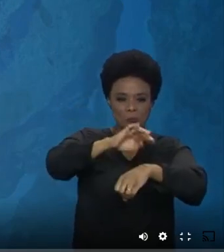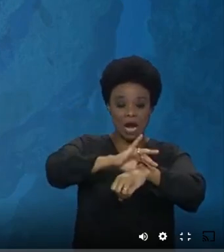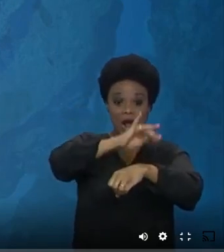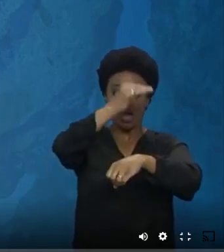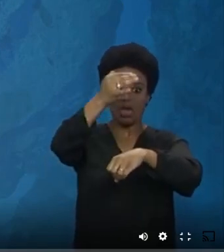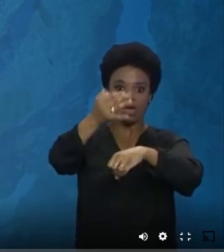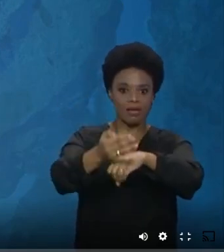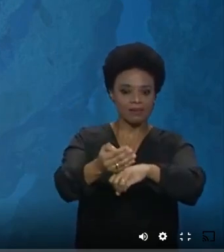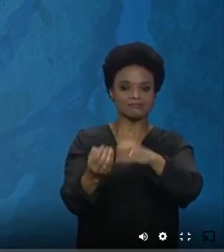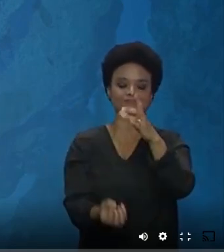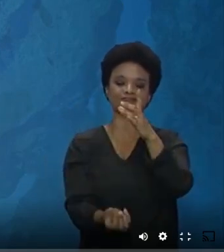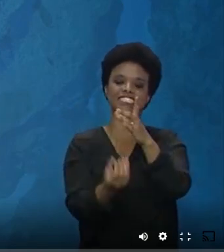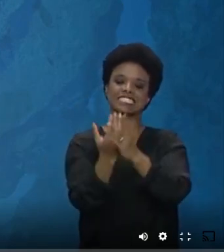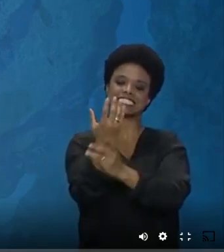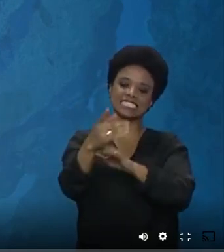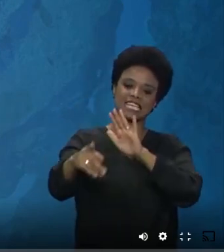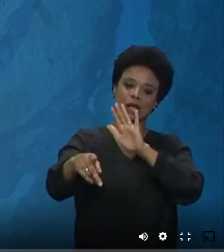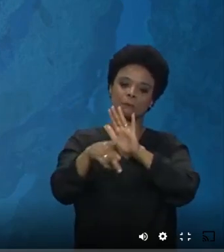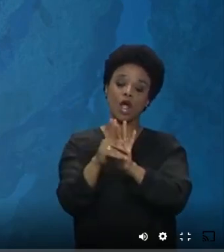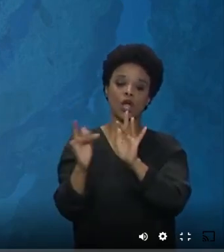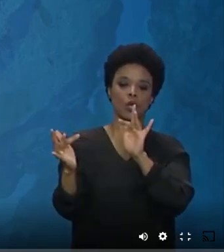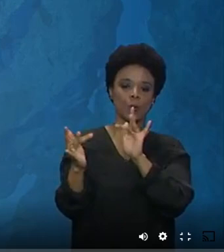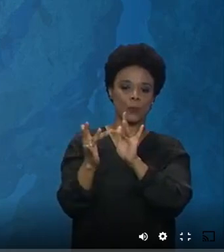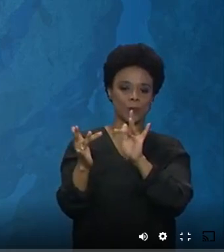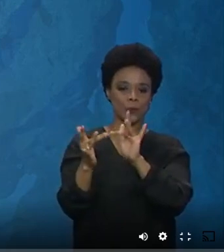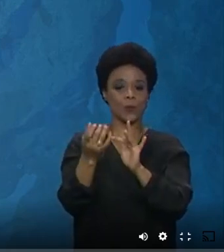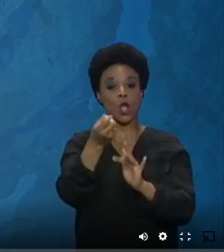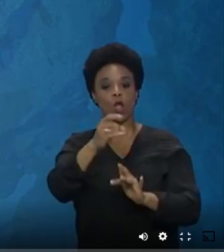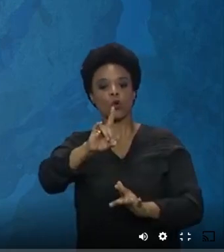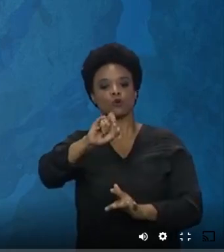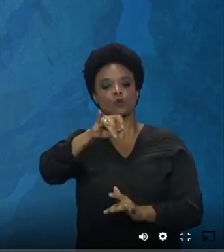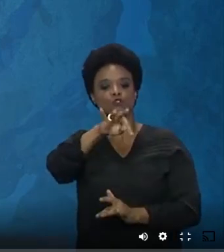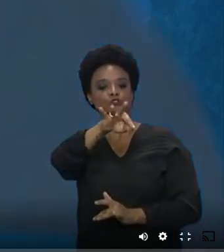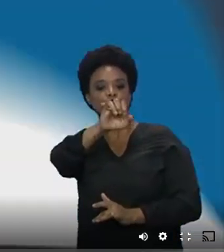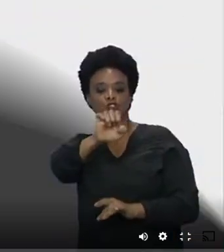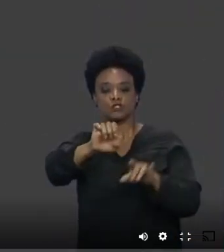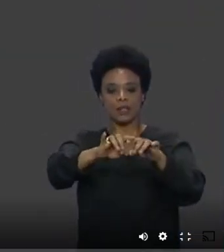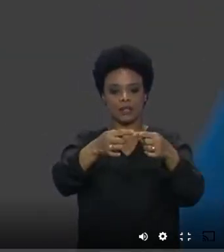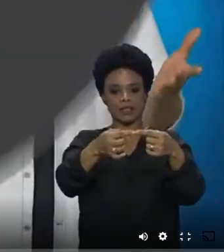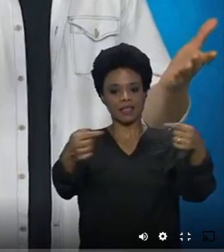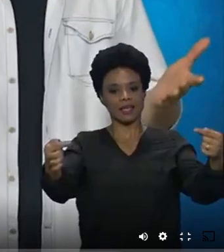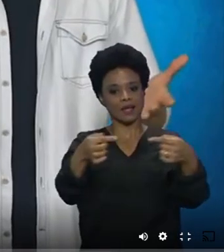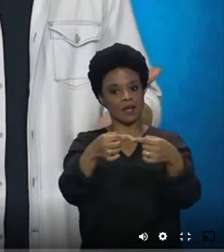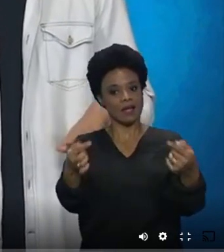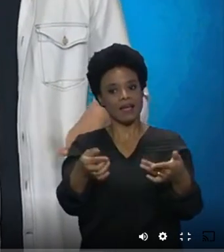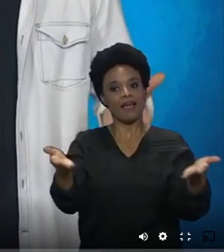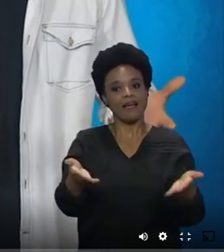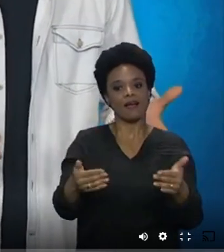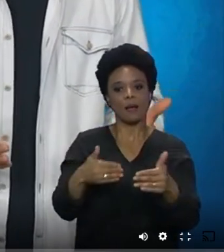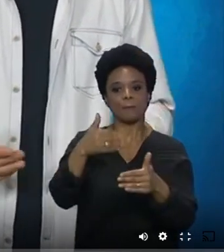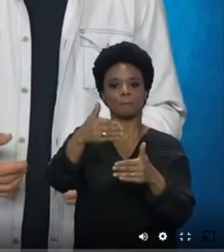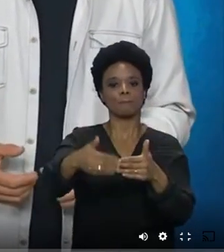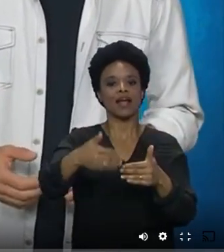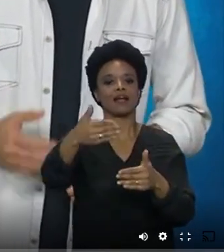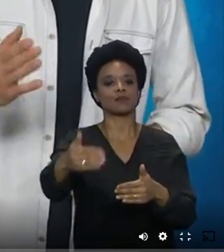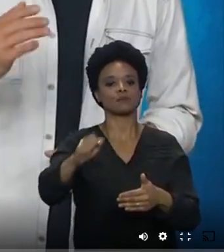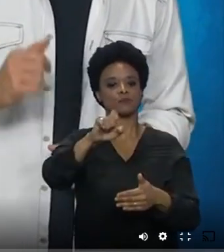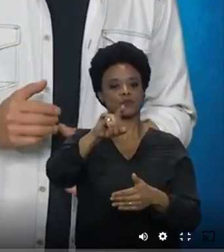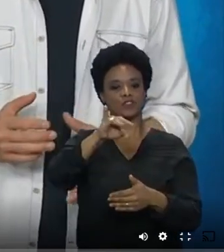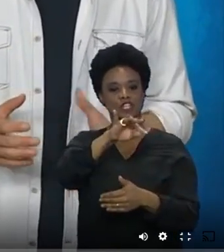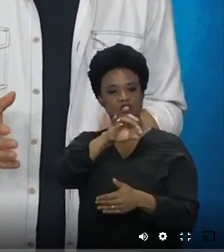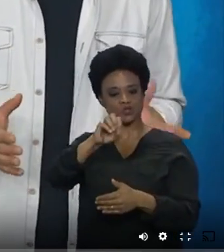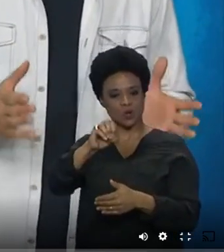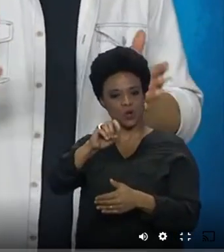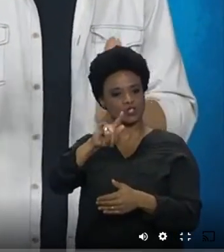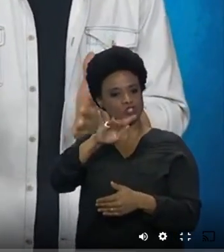de soleiras, ou corpos concordantes, e diques, corpos discordantes. Já os processos exógenos, integrantes